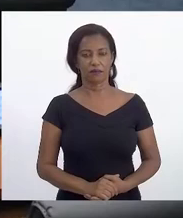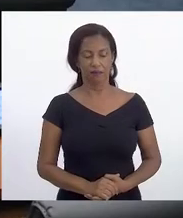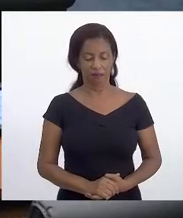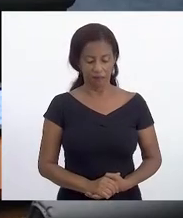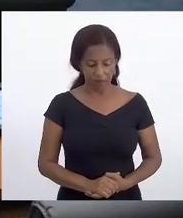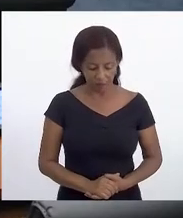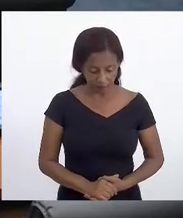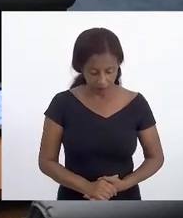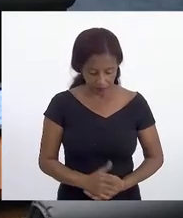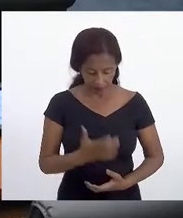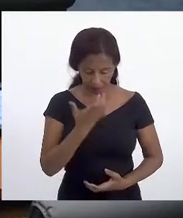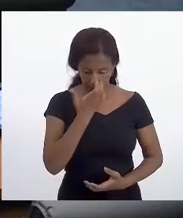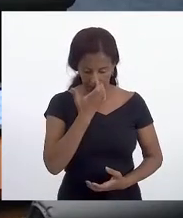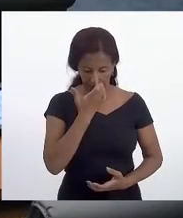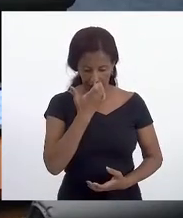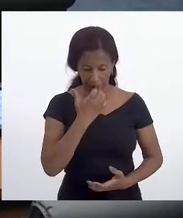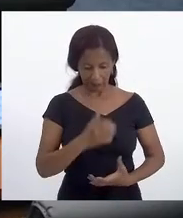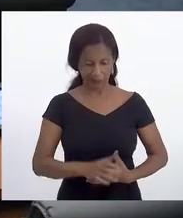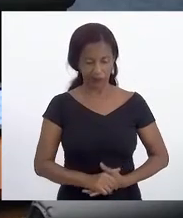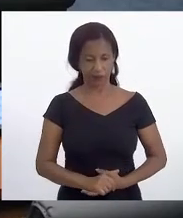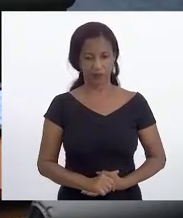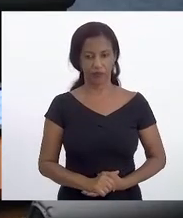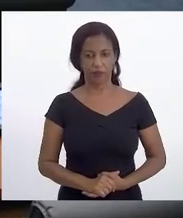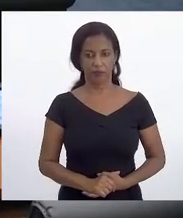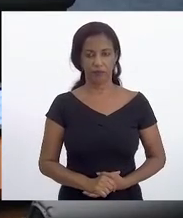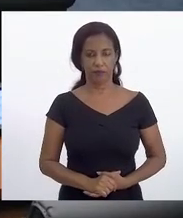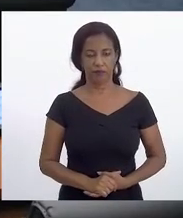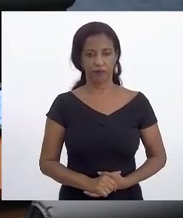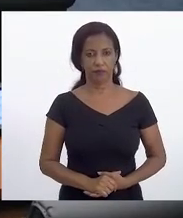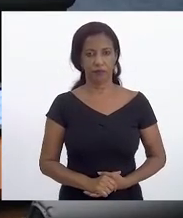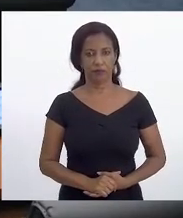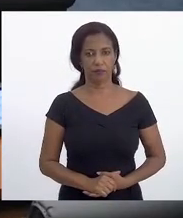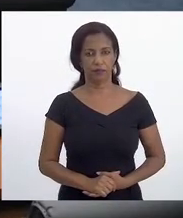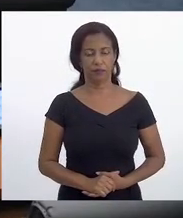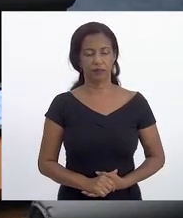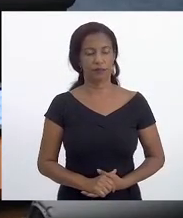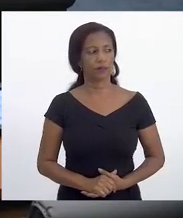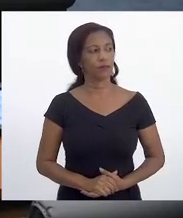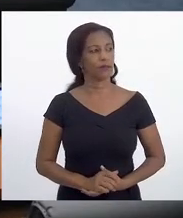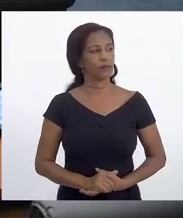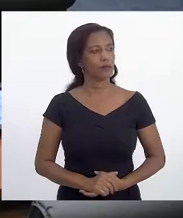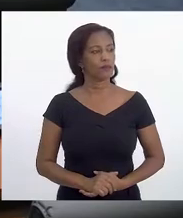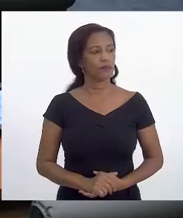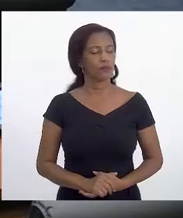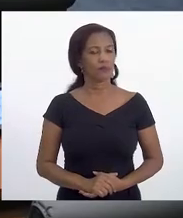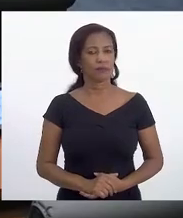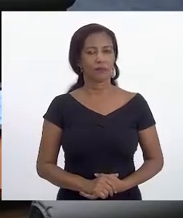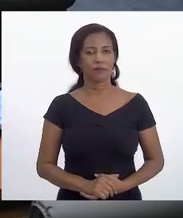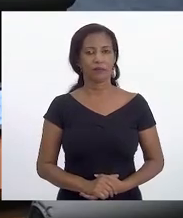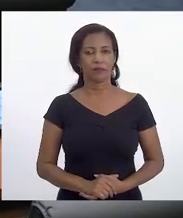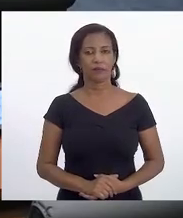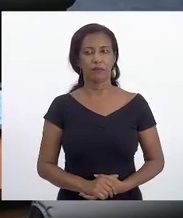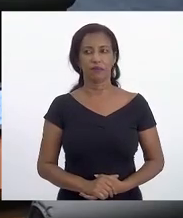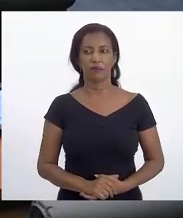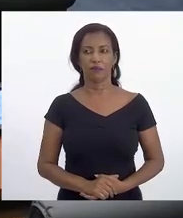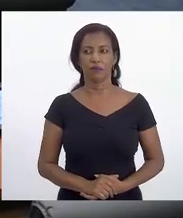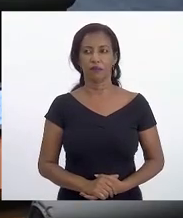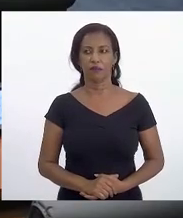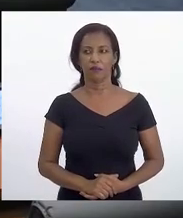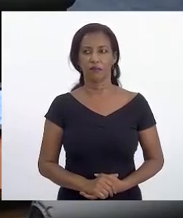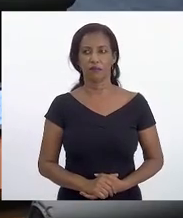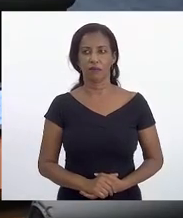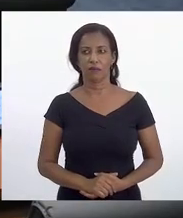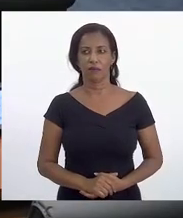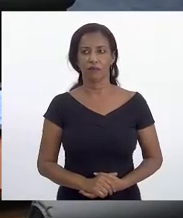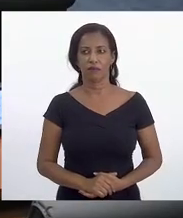E aí E qual é aquele microfone de aparece aqui em casa